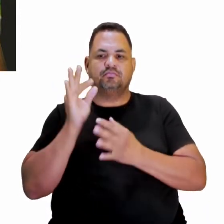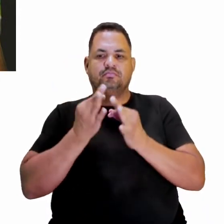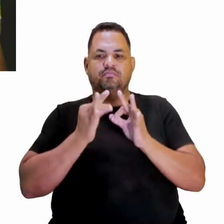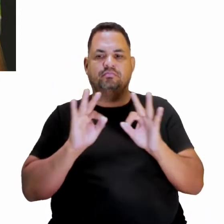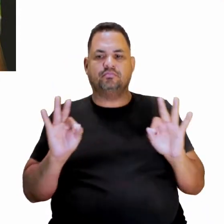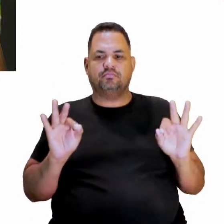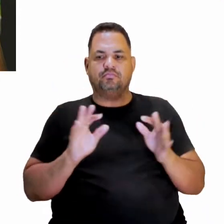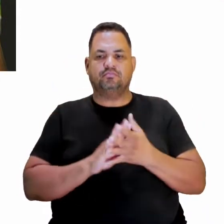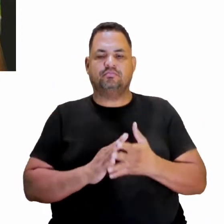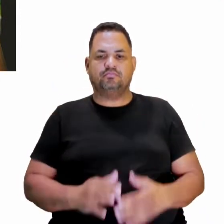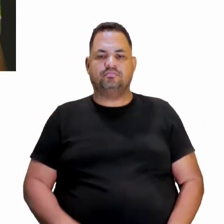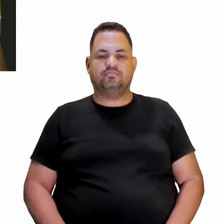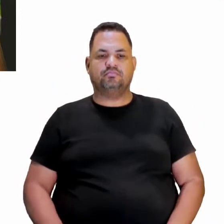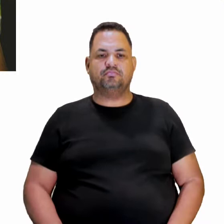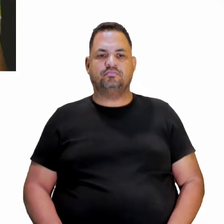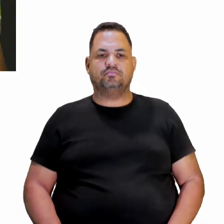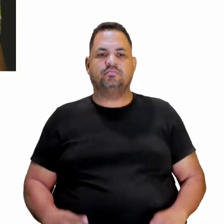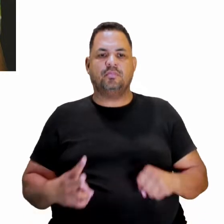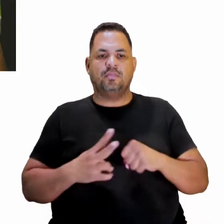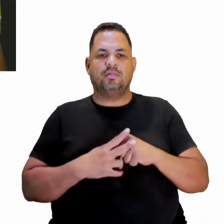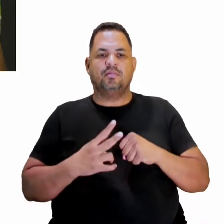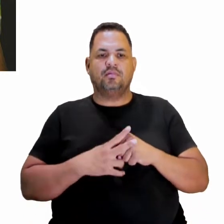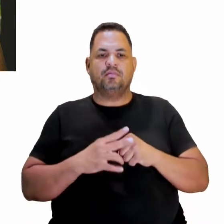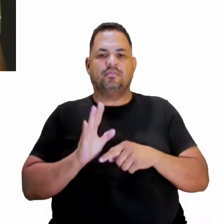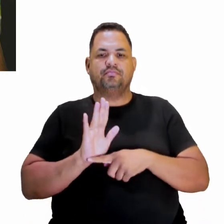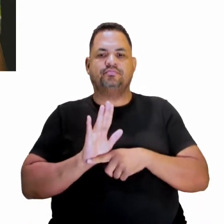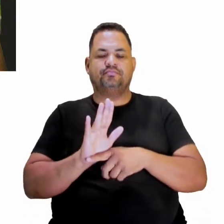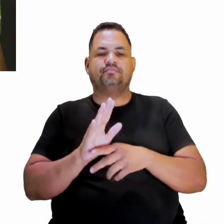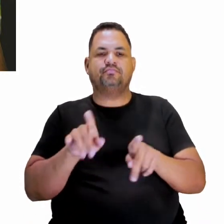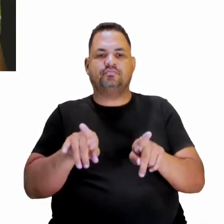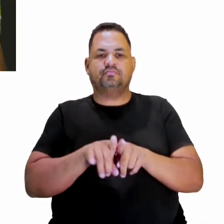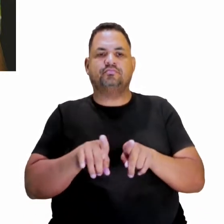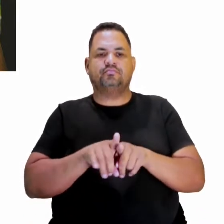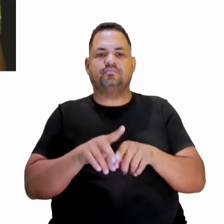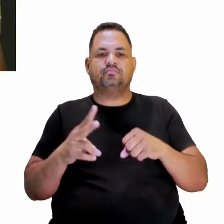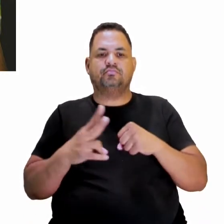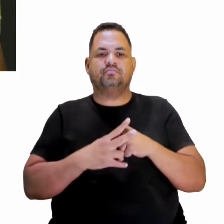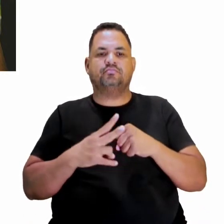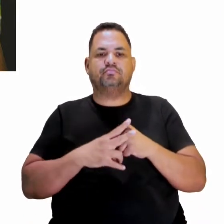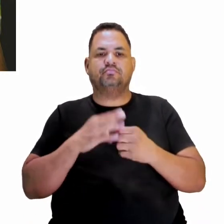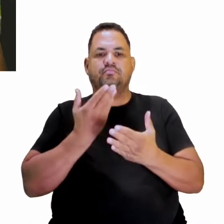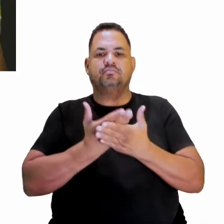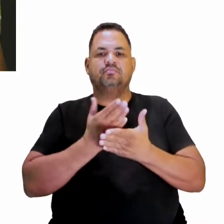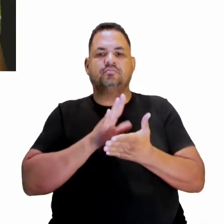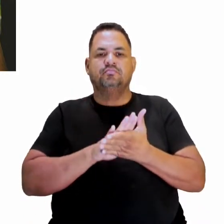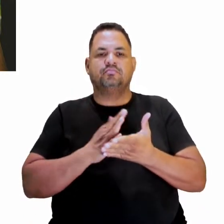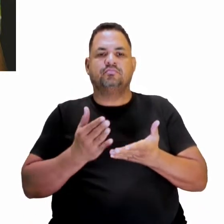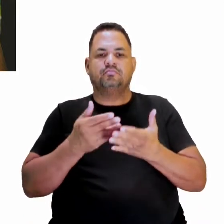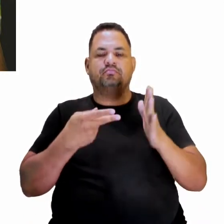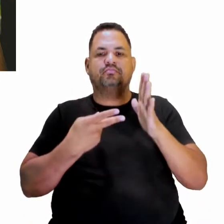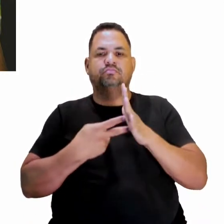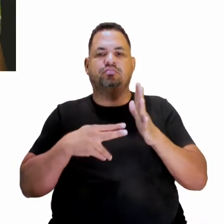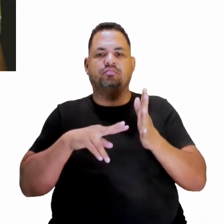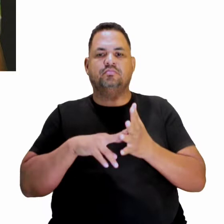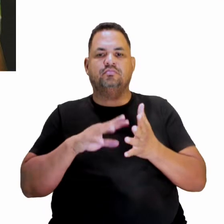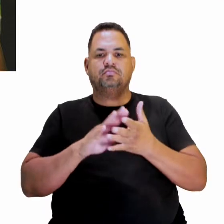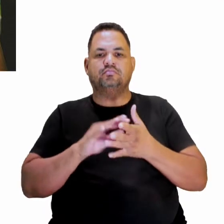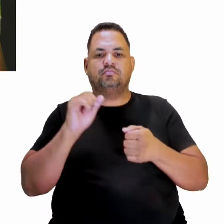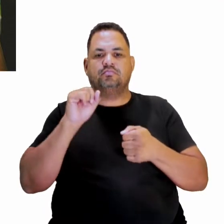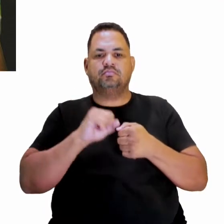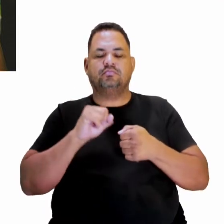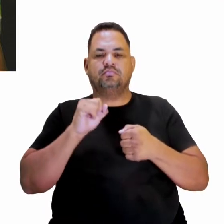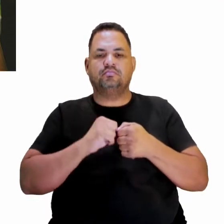Did é tanto um verbo auxiliar, quanto também um verbo de tradução, onde o significado é fazer